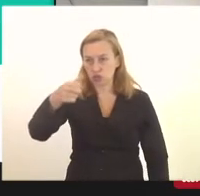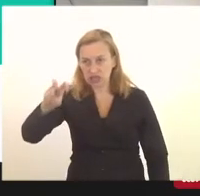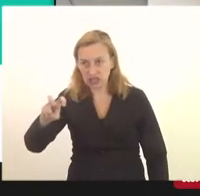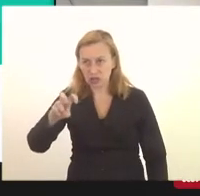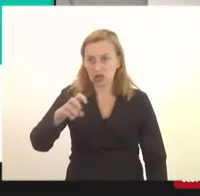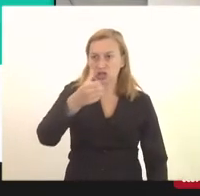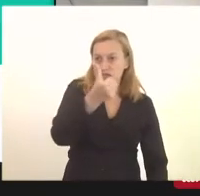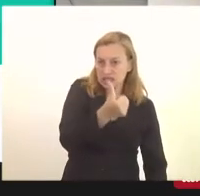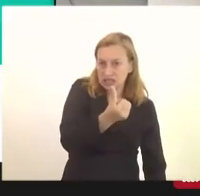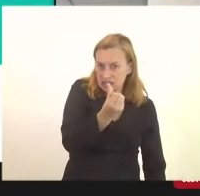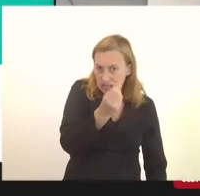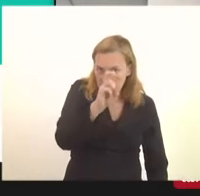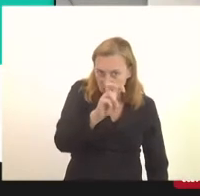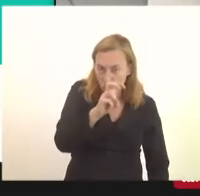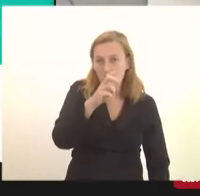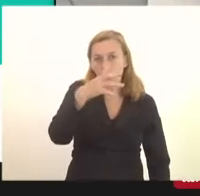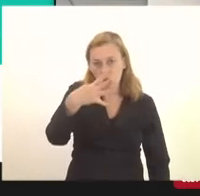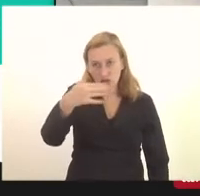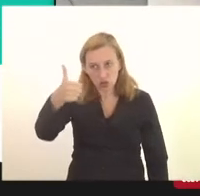o 541.